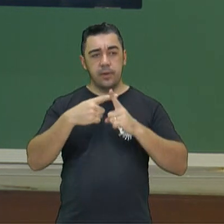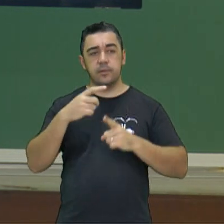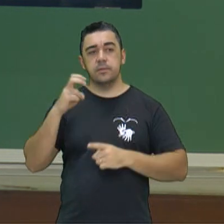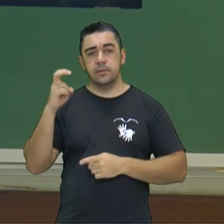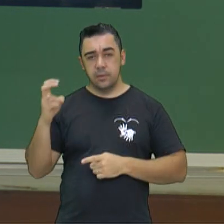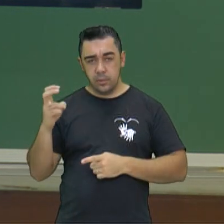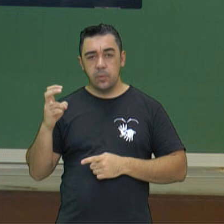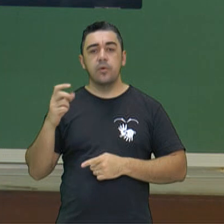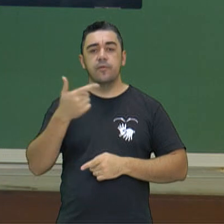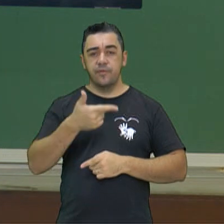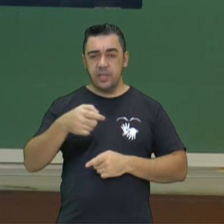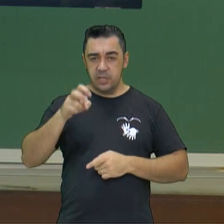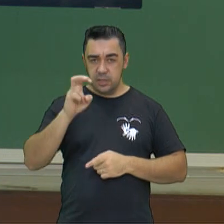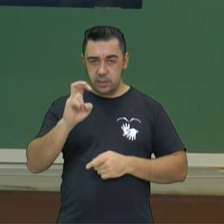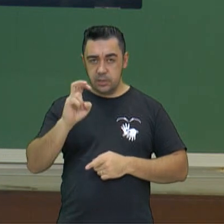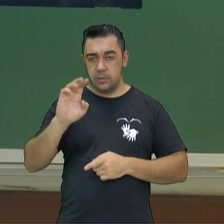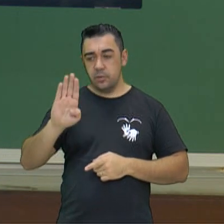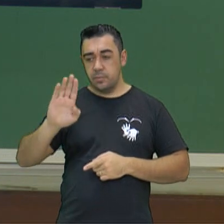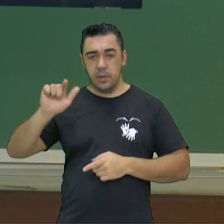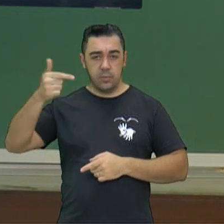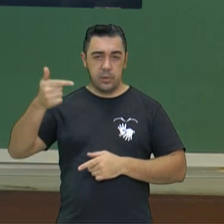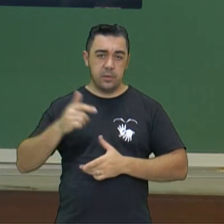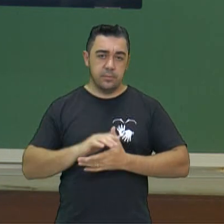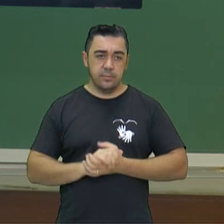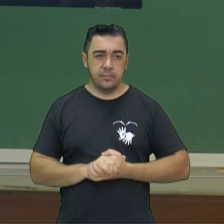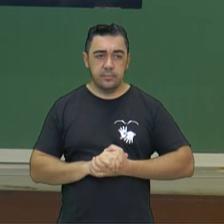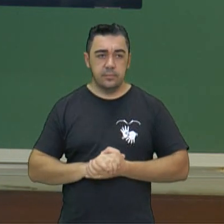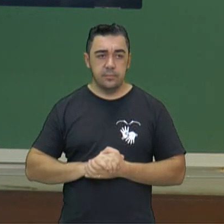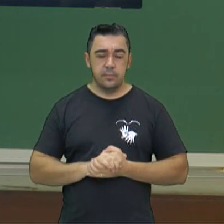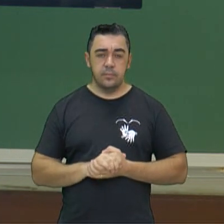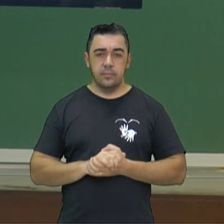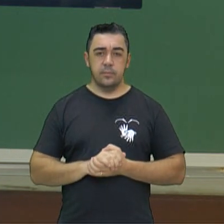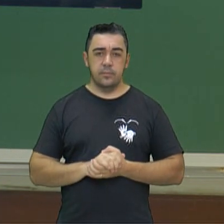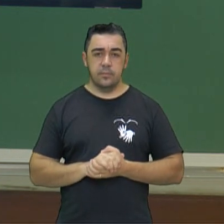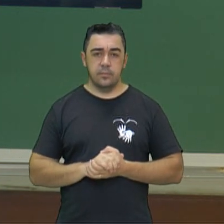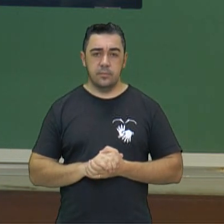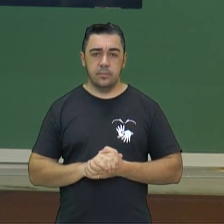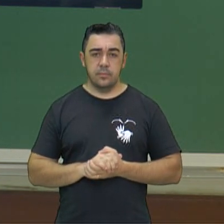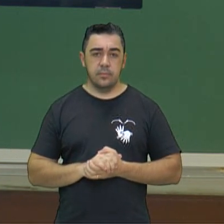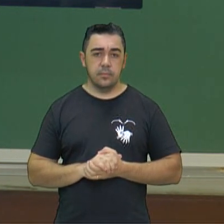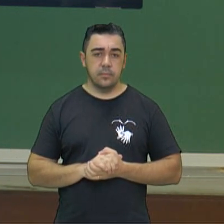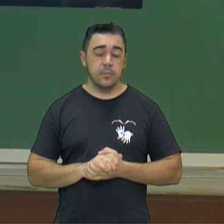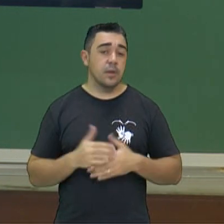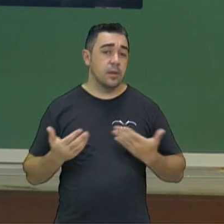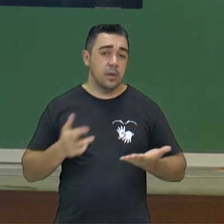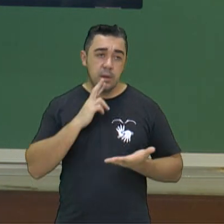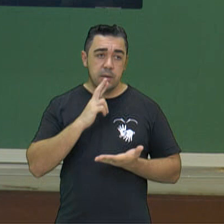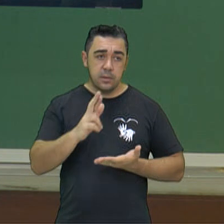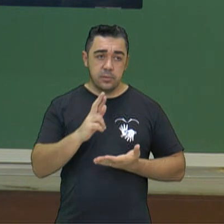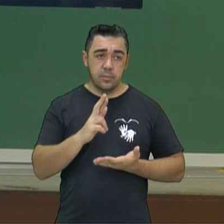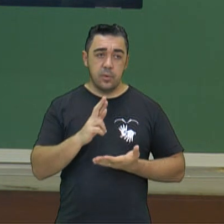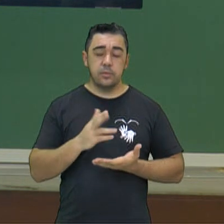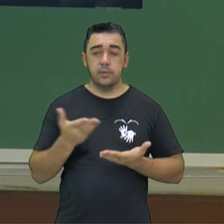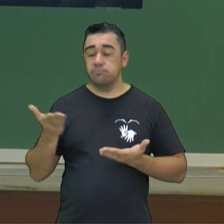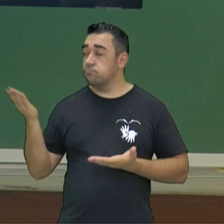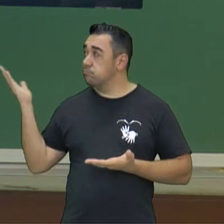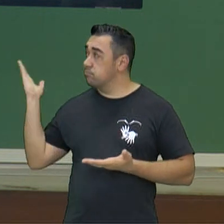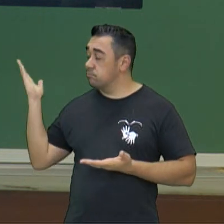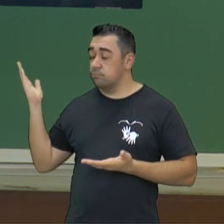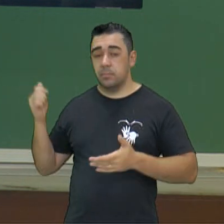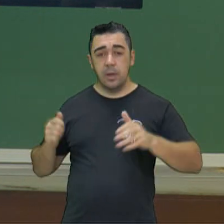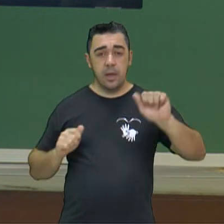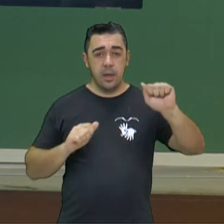5 vezes 5, 25. O B, 1 vezes 2, 2. Qual que vai ser minha resposta?